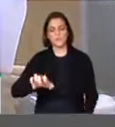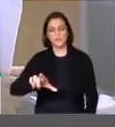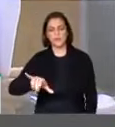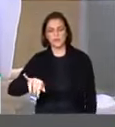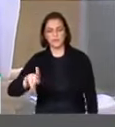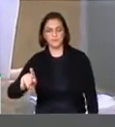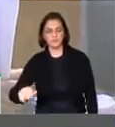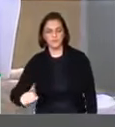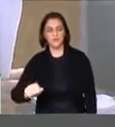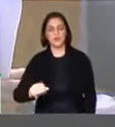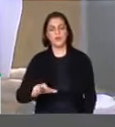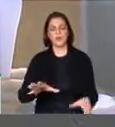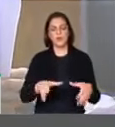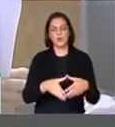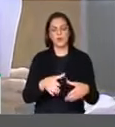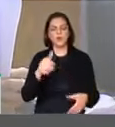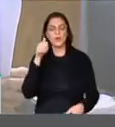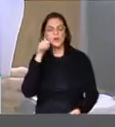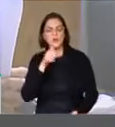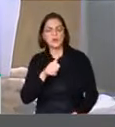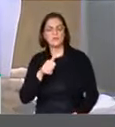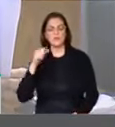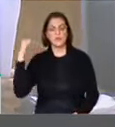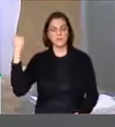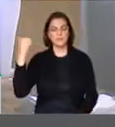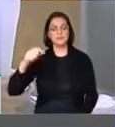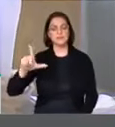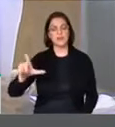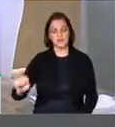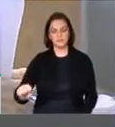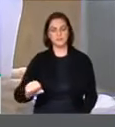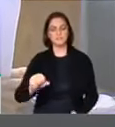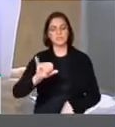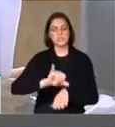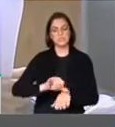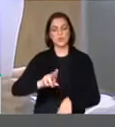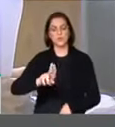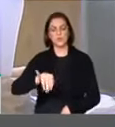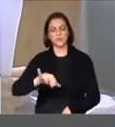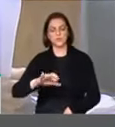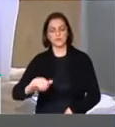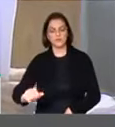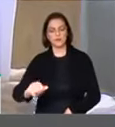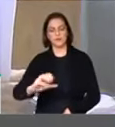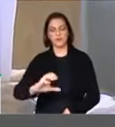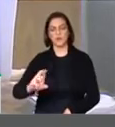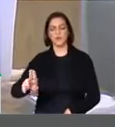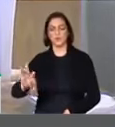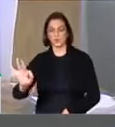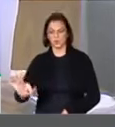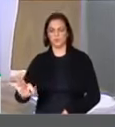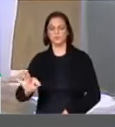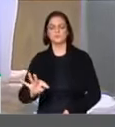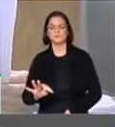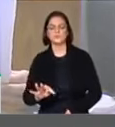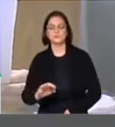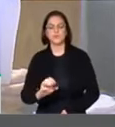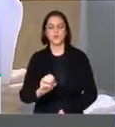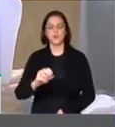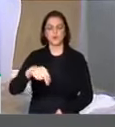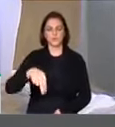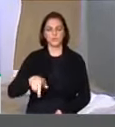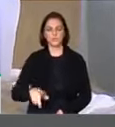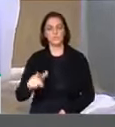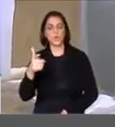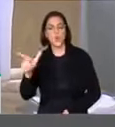Souza, Coletivo Feministas Lésbicas, Central Única dos Trabalhadores e das Trabalhadoras, ONG